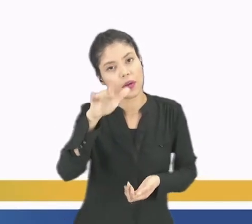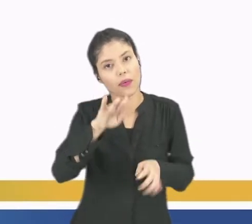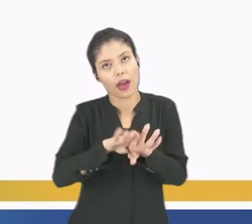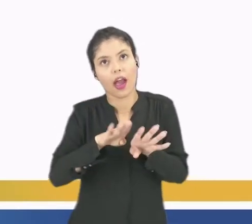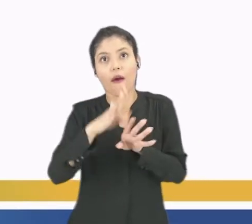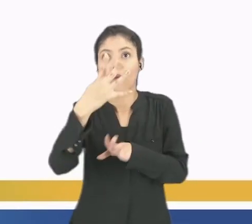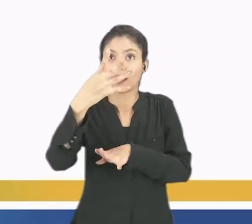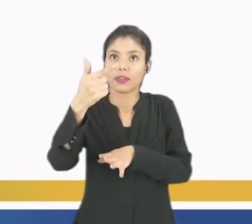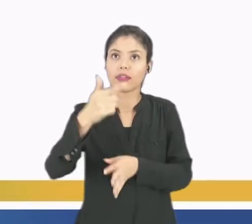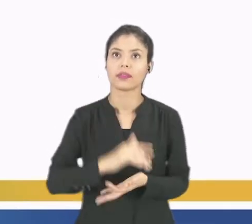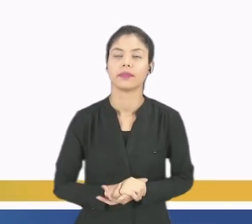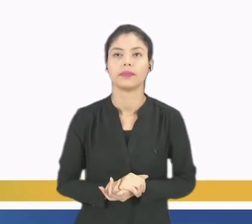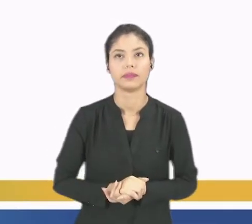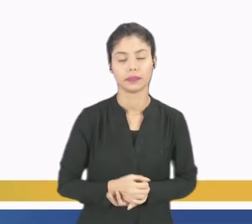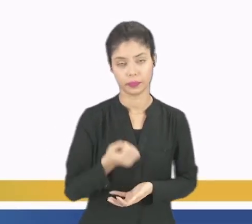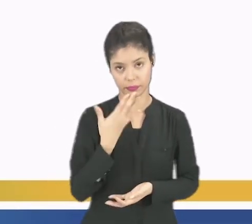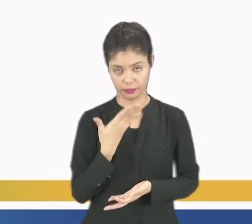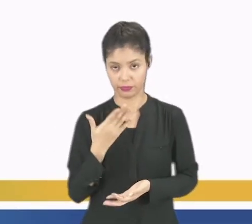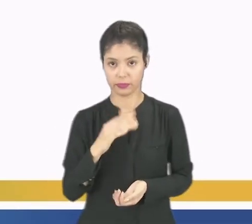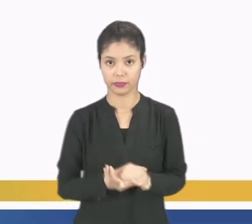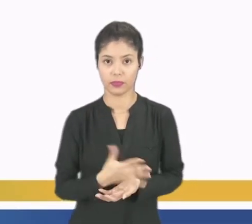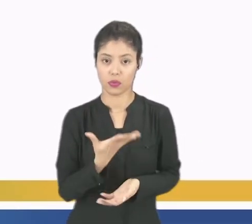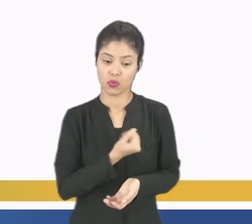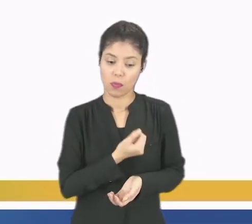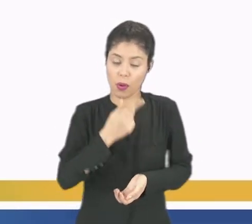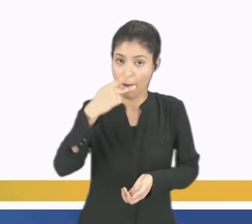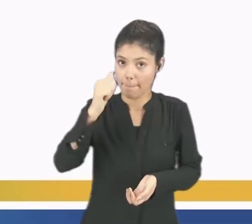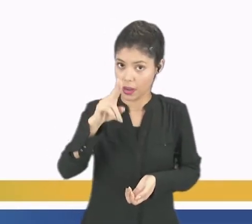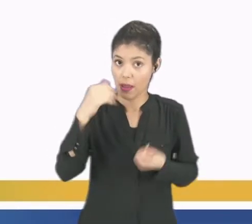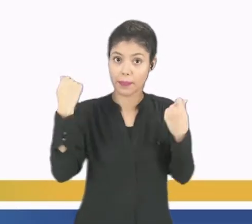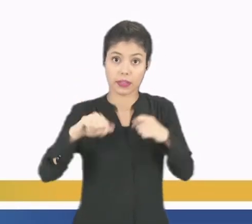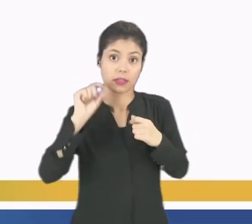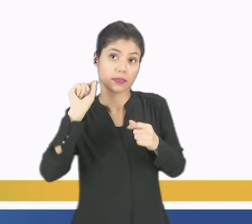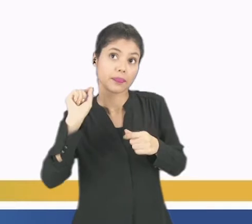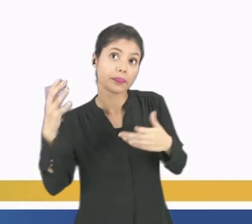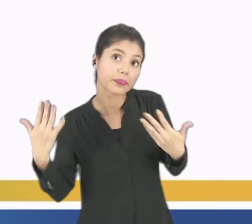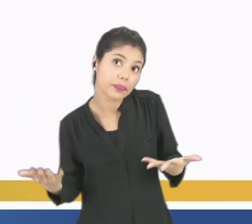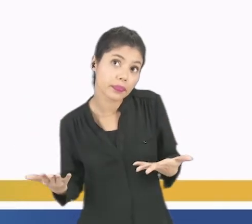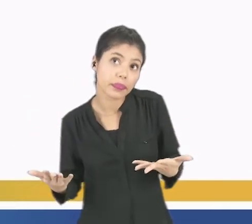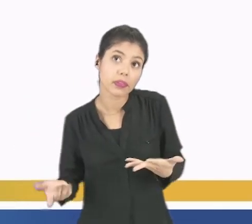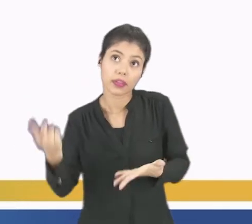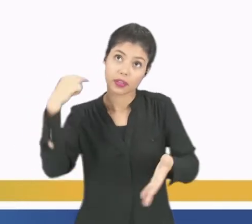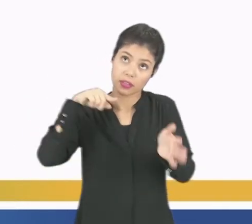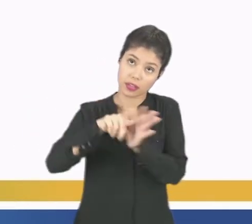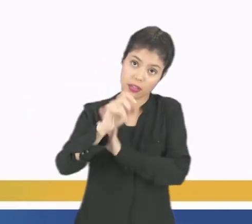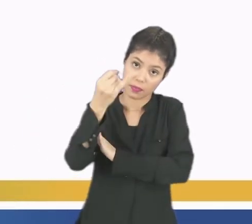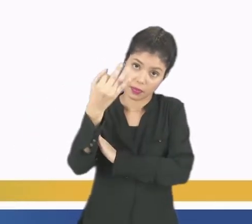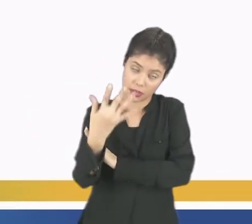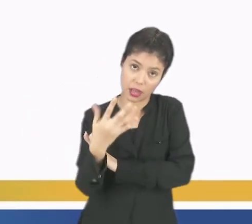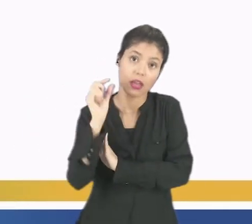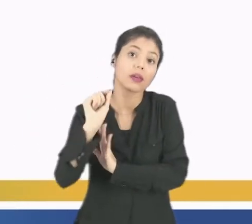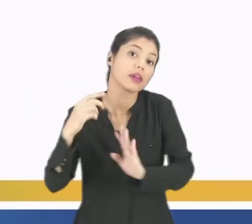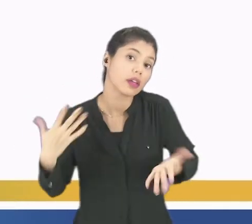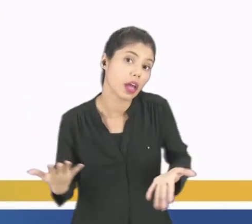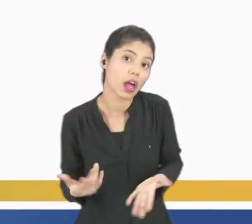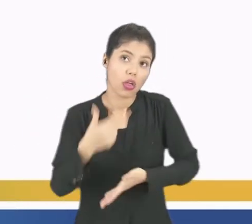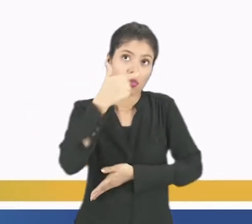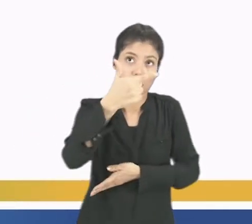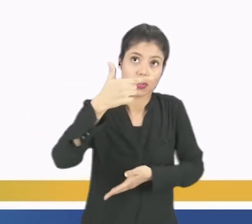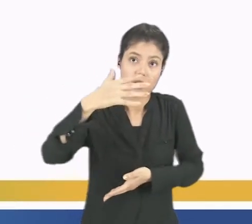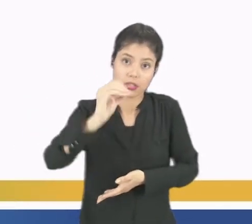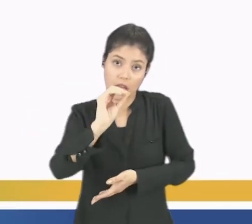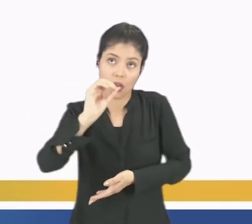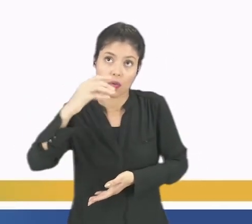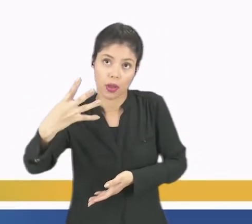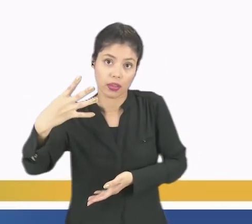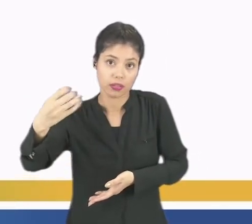42, ok? Bem, para ser par, nesse caso aí, nós comentamos que precisam terminar em 0, 2, 4, 6